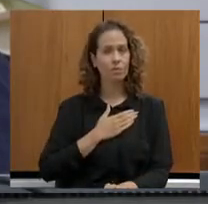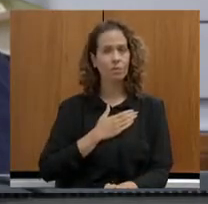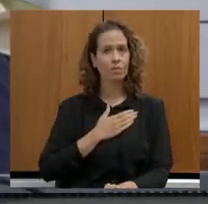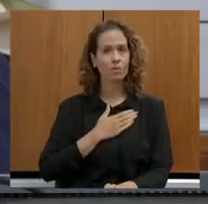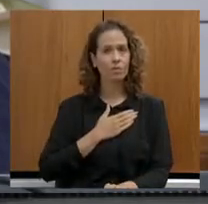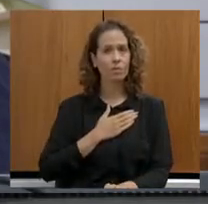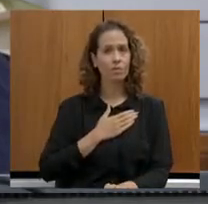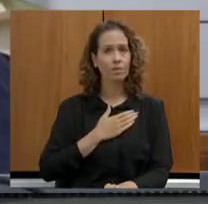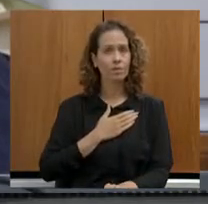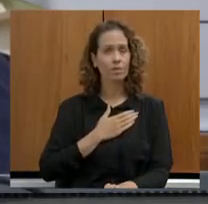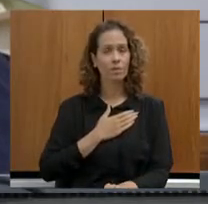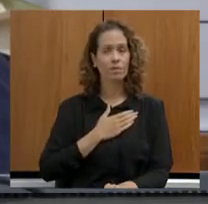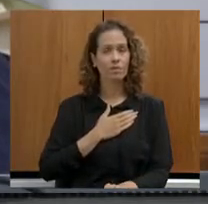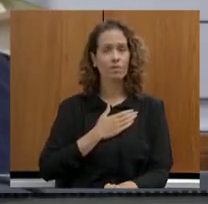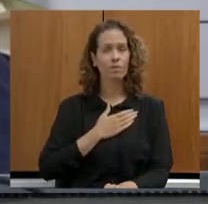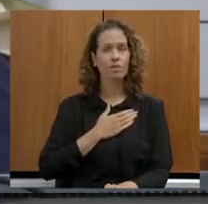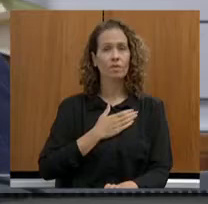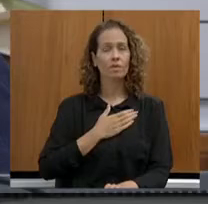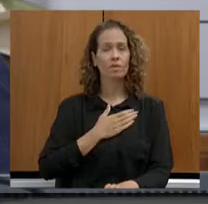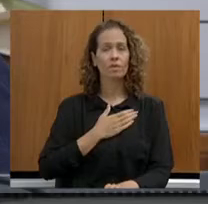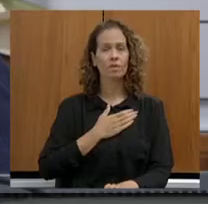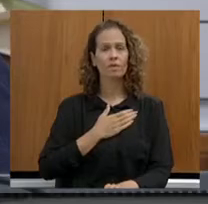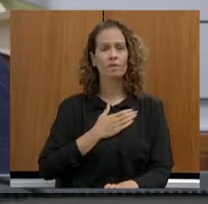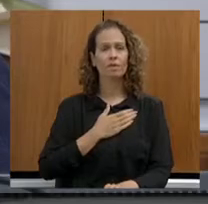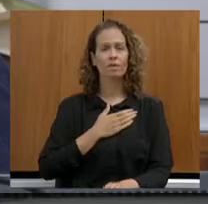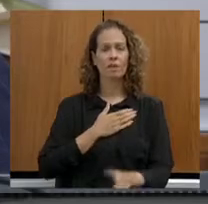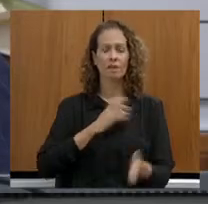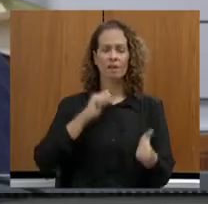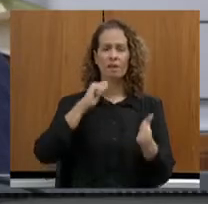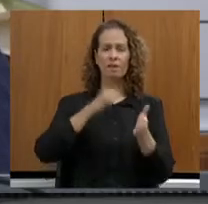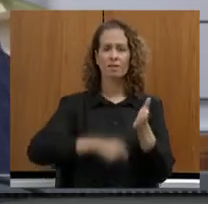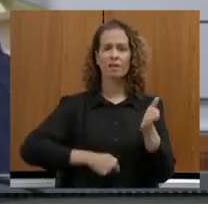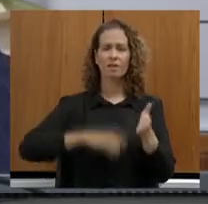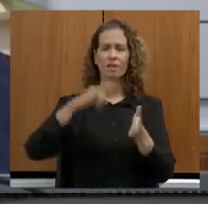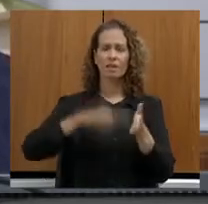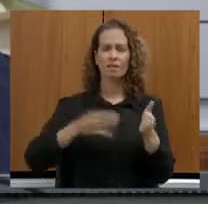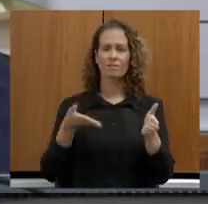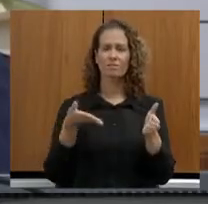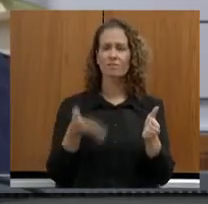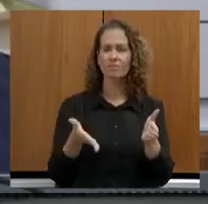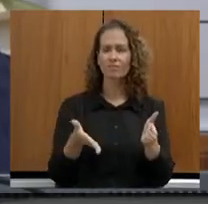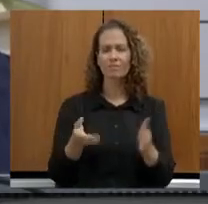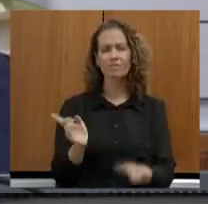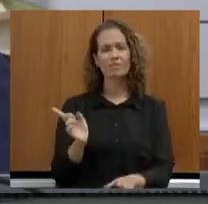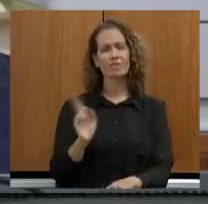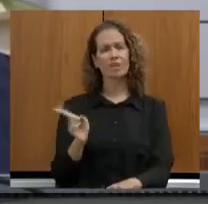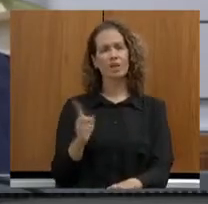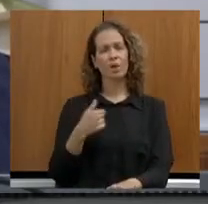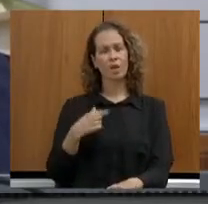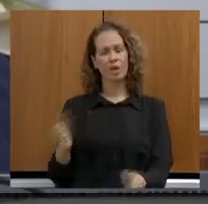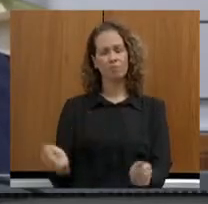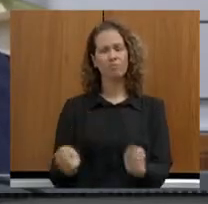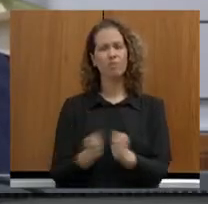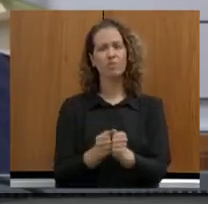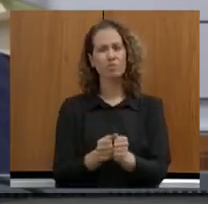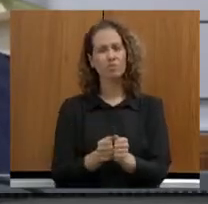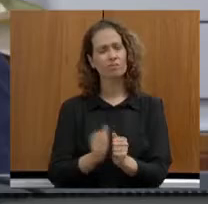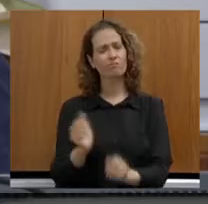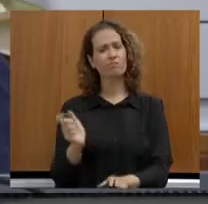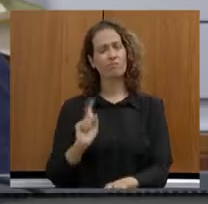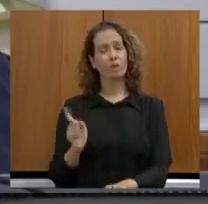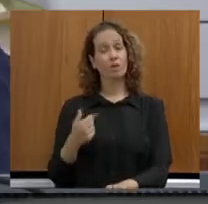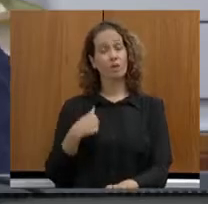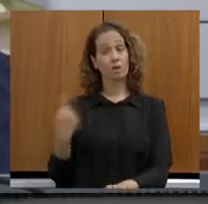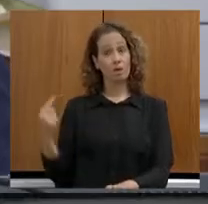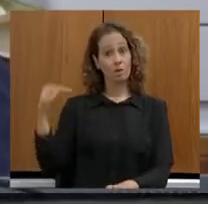e eu não assinarei esse cheque em branco eu não compactuar Ei com isso e enquanto estiver